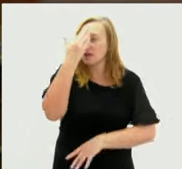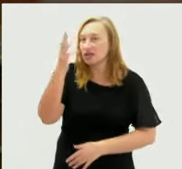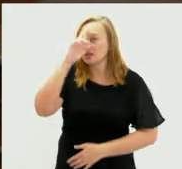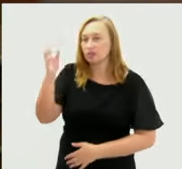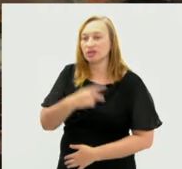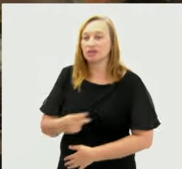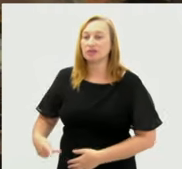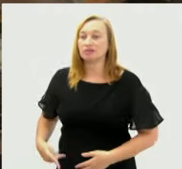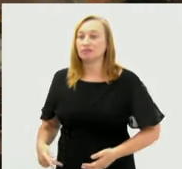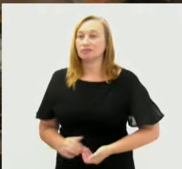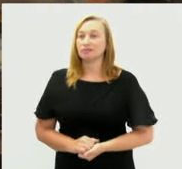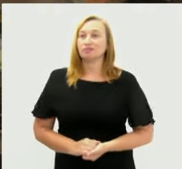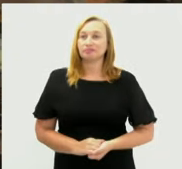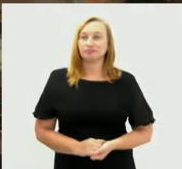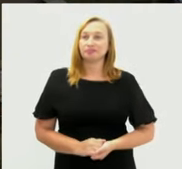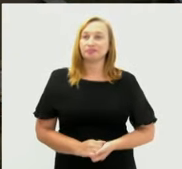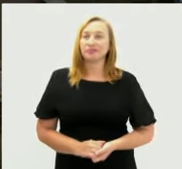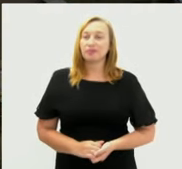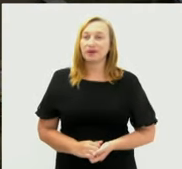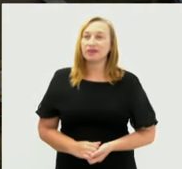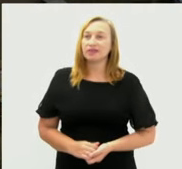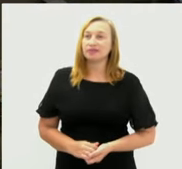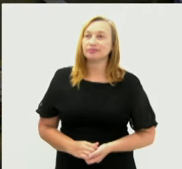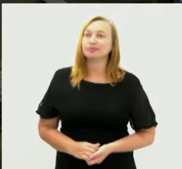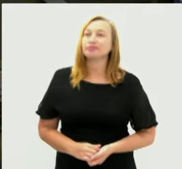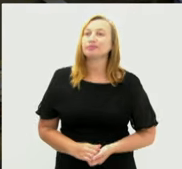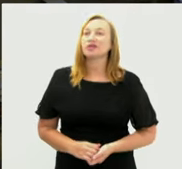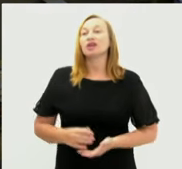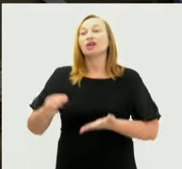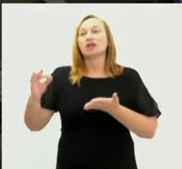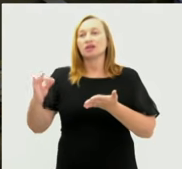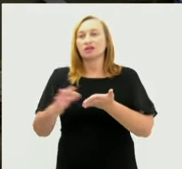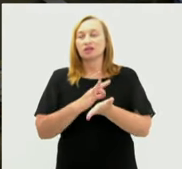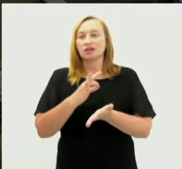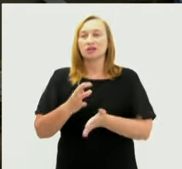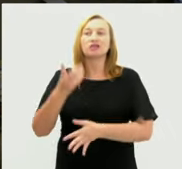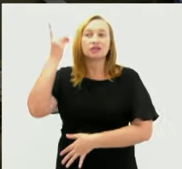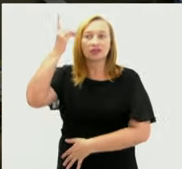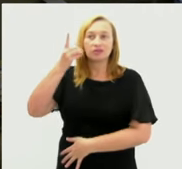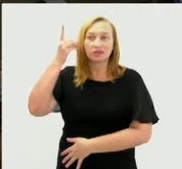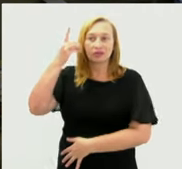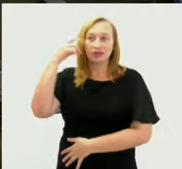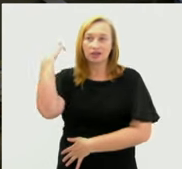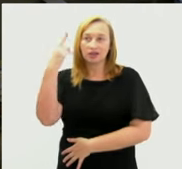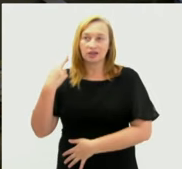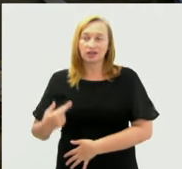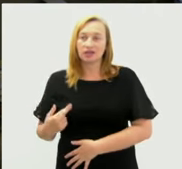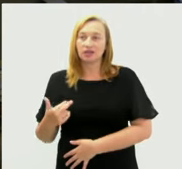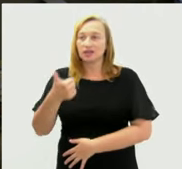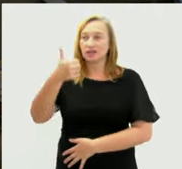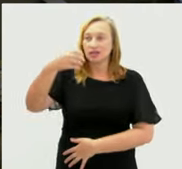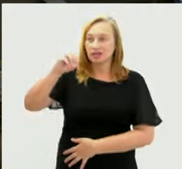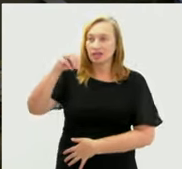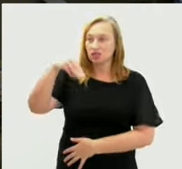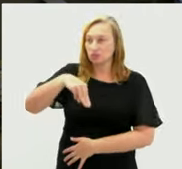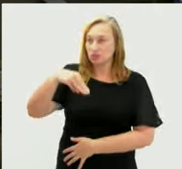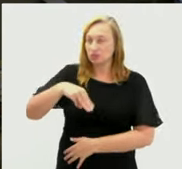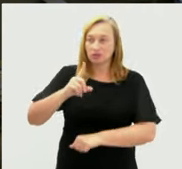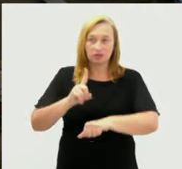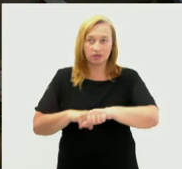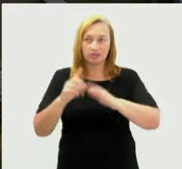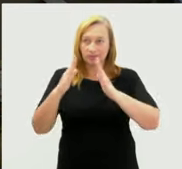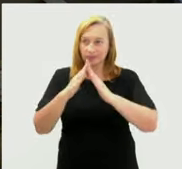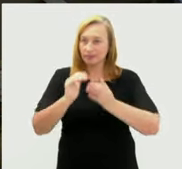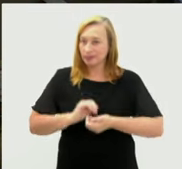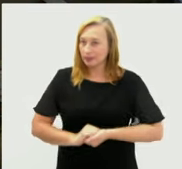presidente. Próximo orador inscrito é a nobre deputada Renata Souza. Vossa Excelência dispõe de 10 minutos no